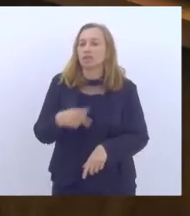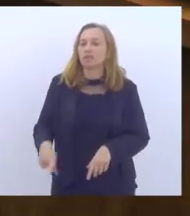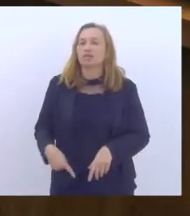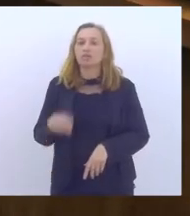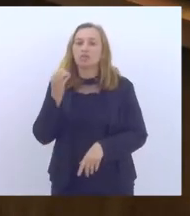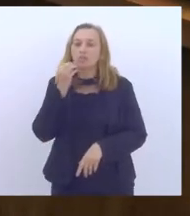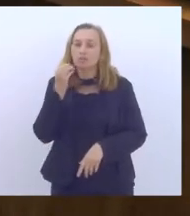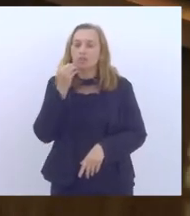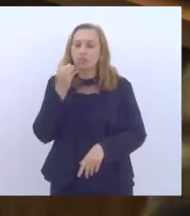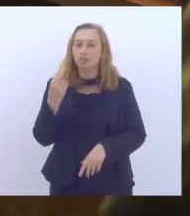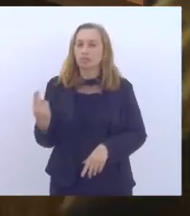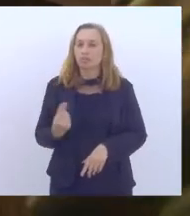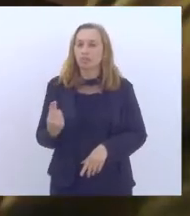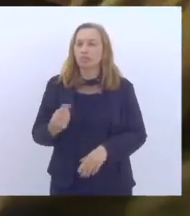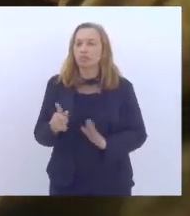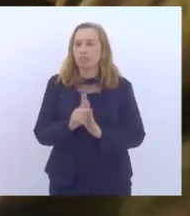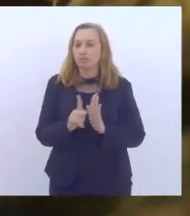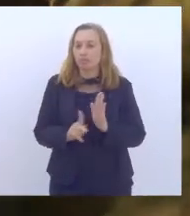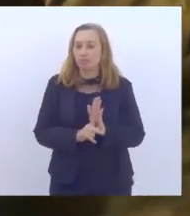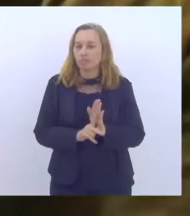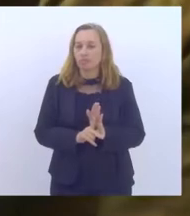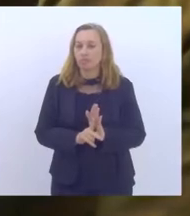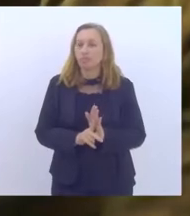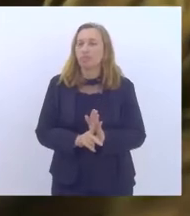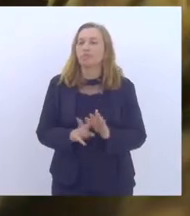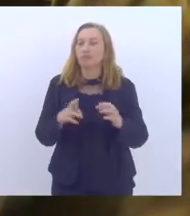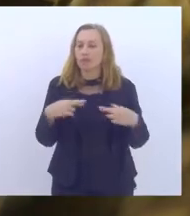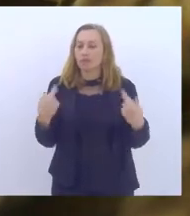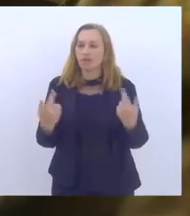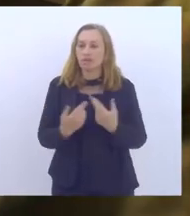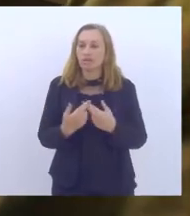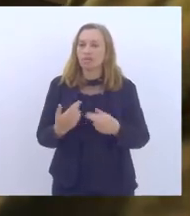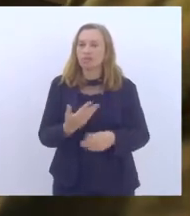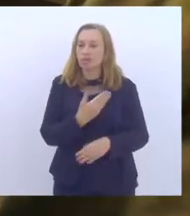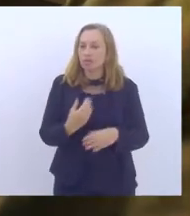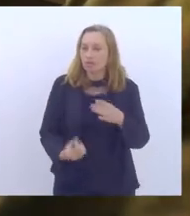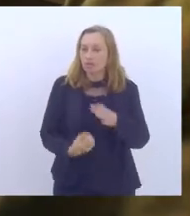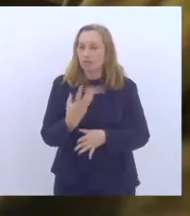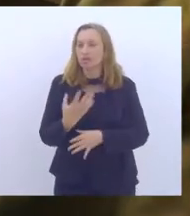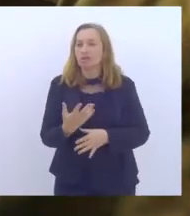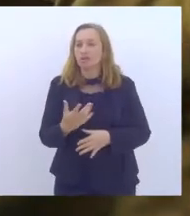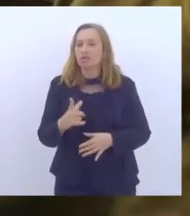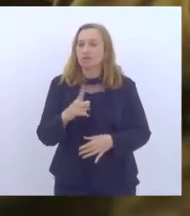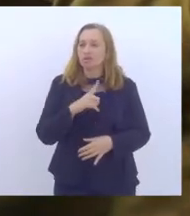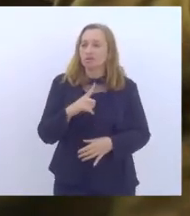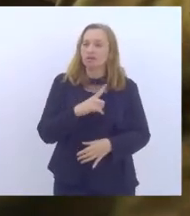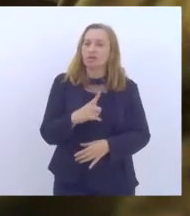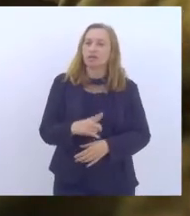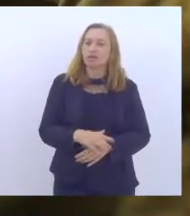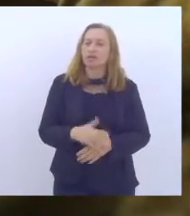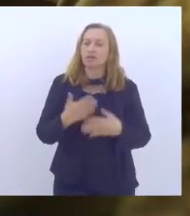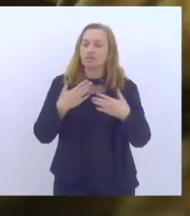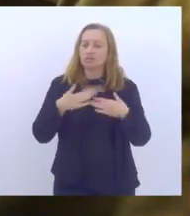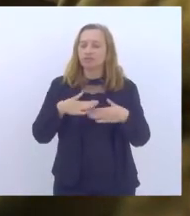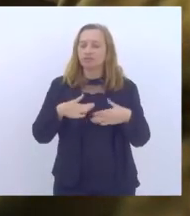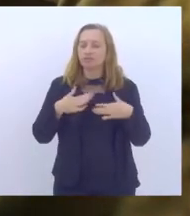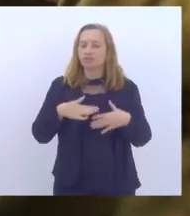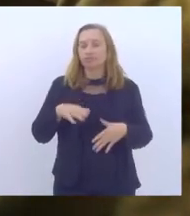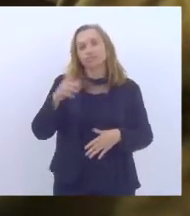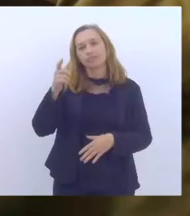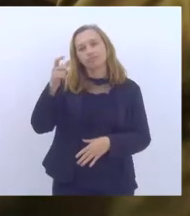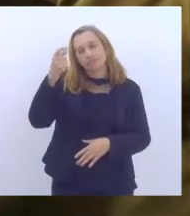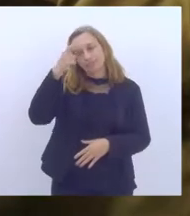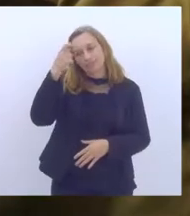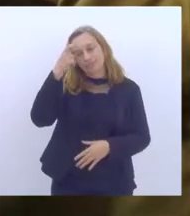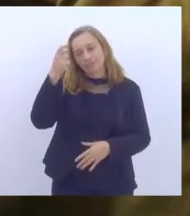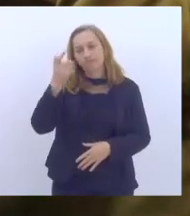de teia com autoria desse projeto e te construído essa audiência e a gente poder ter a nossa cabeça tranquila Nossa